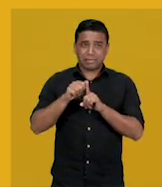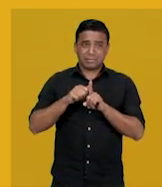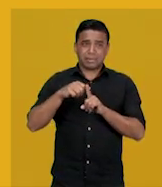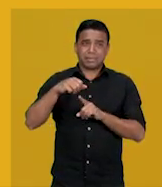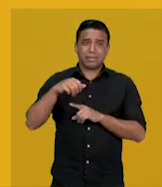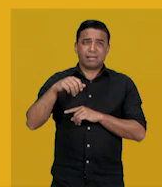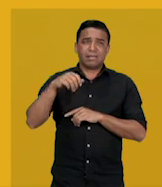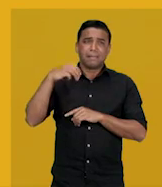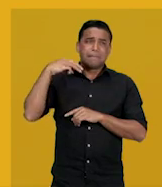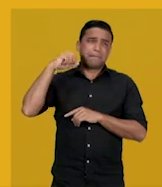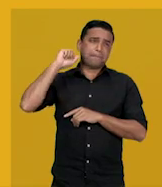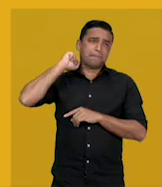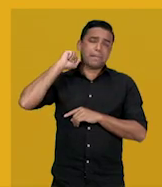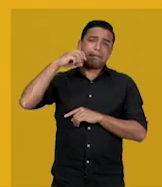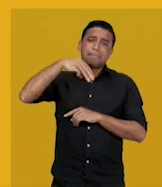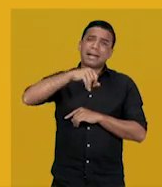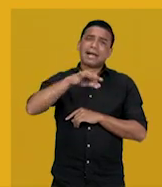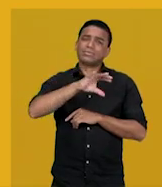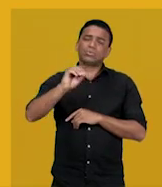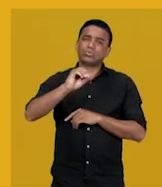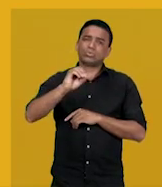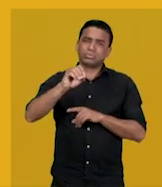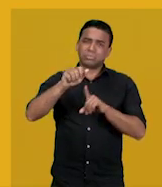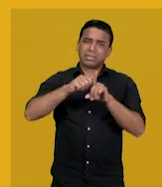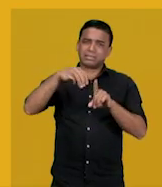hidrômetro foi